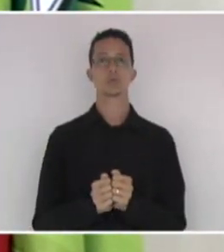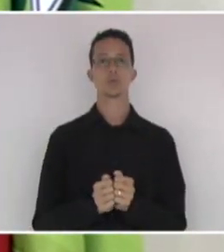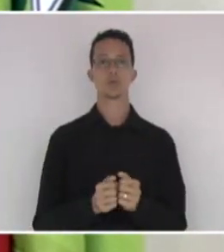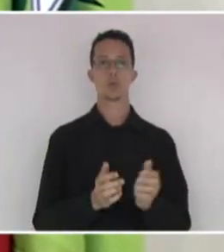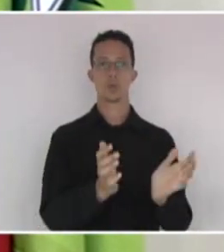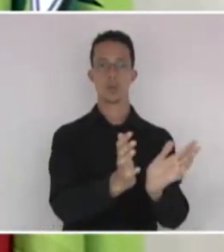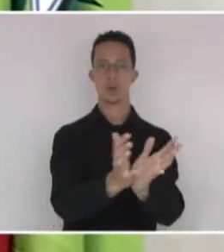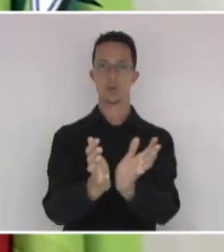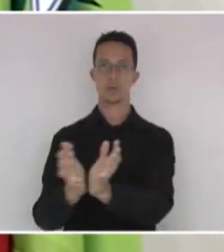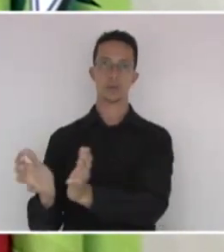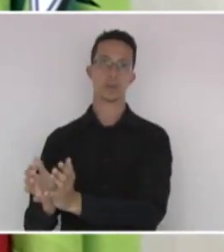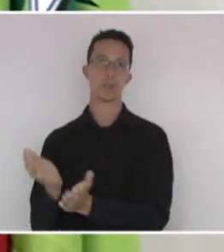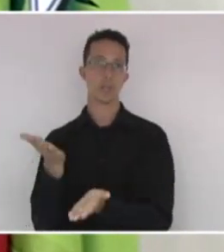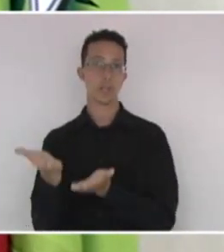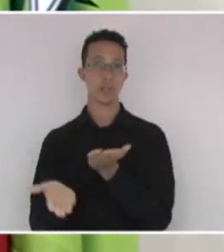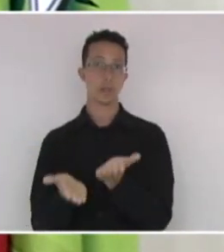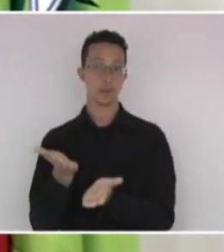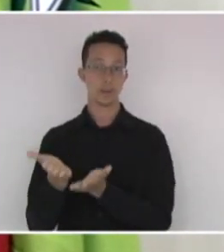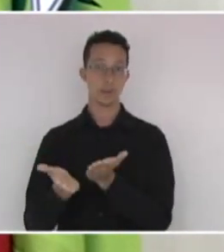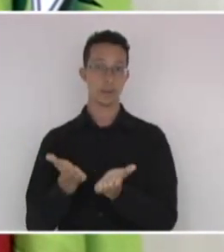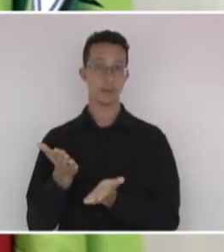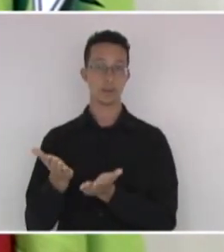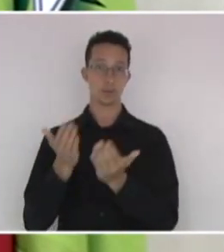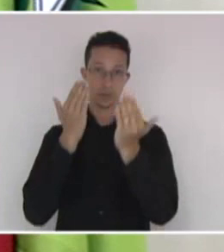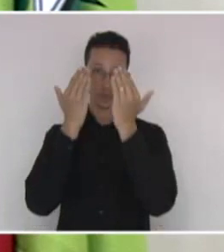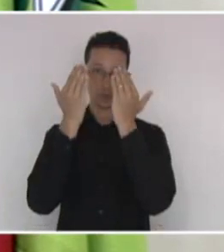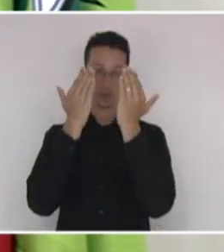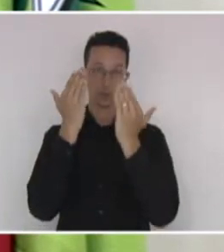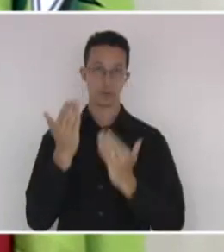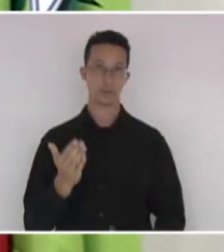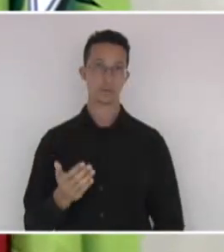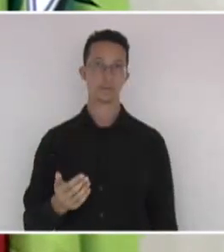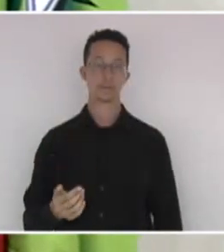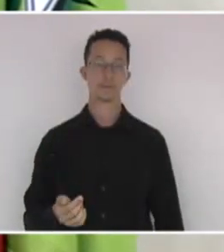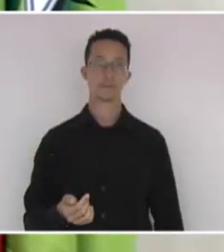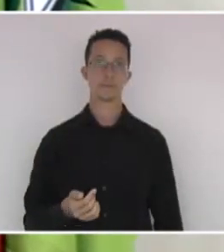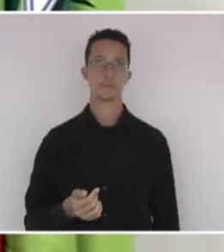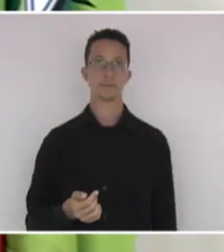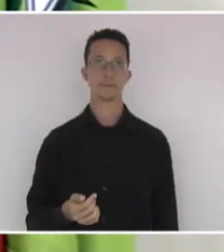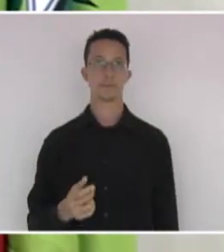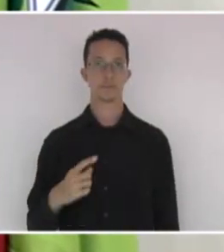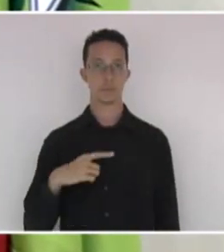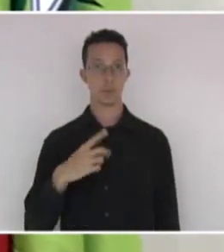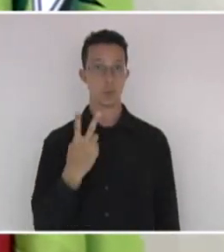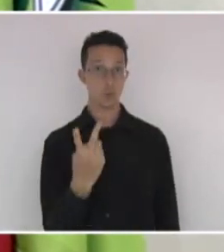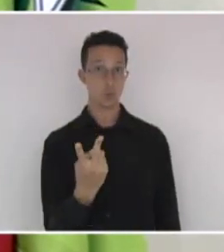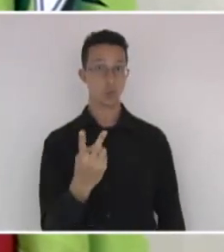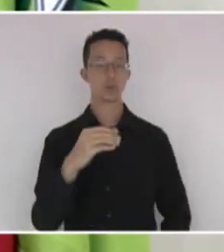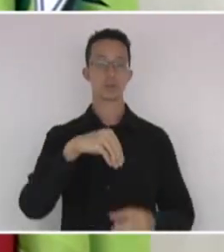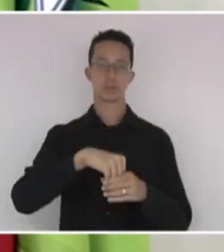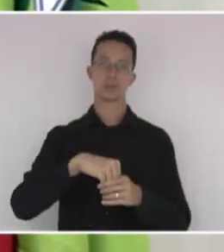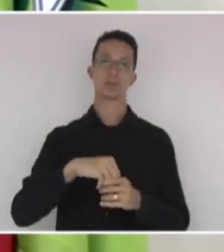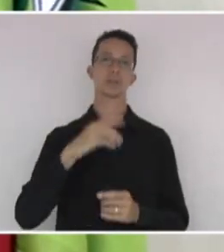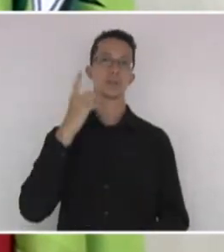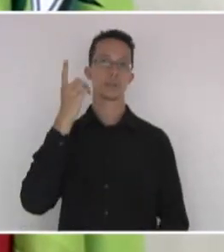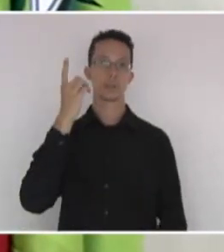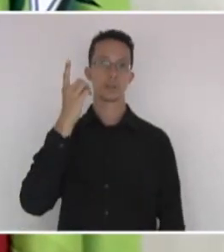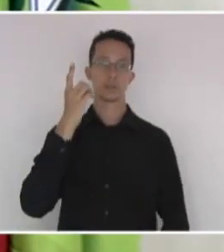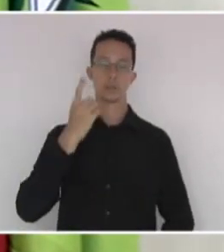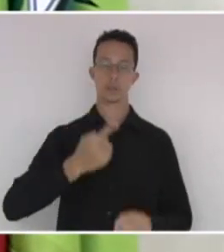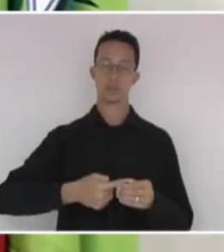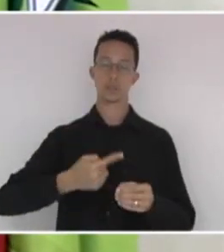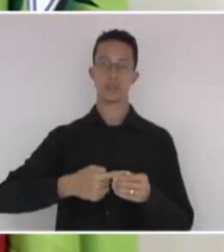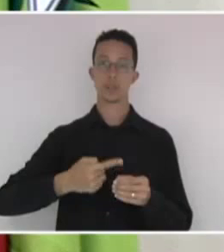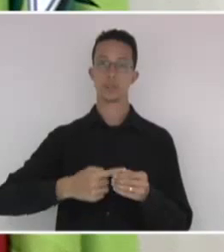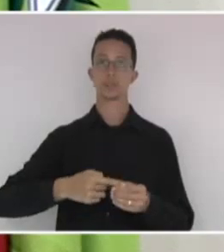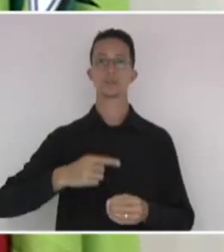de 80 comunidades, deputado Altair, inclusive duas na cidade de Chapecó, e nós